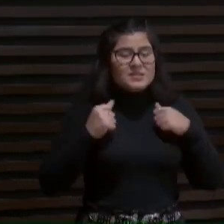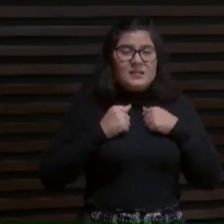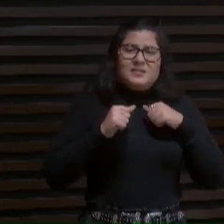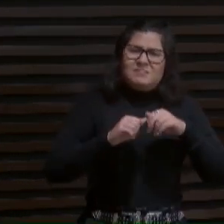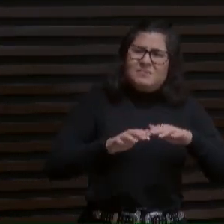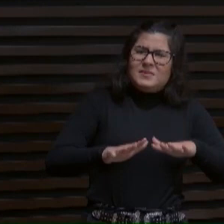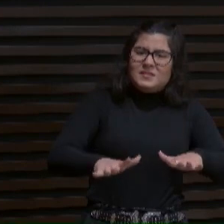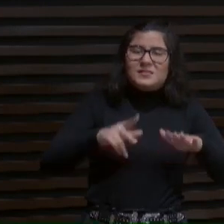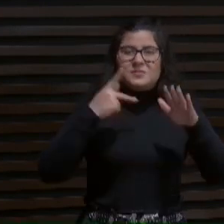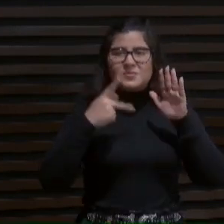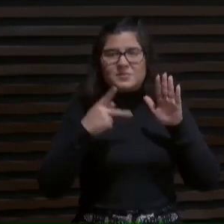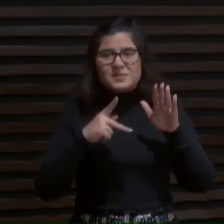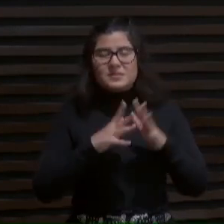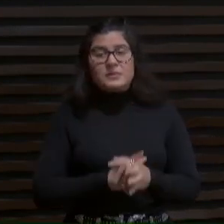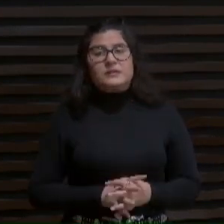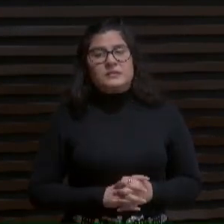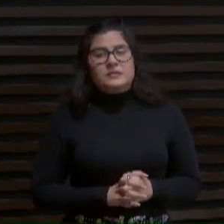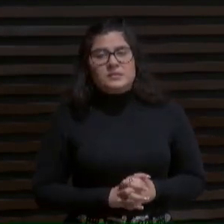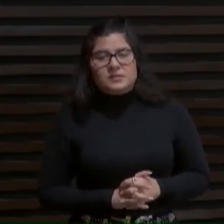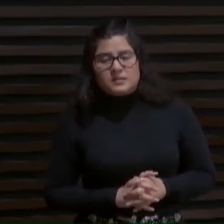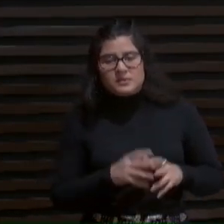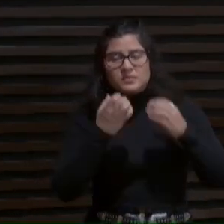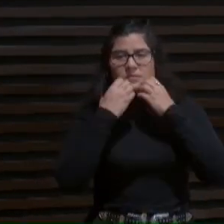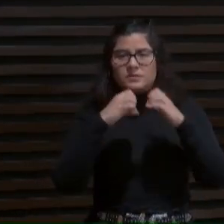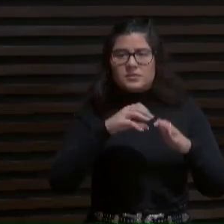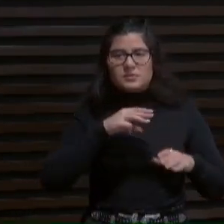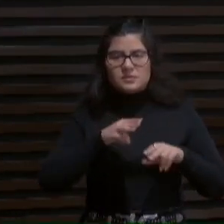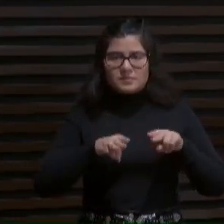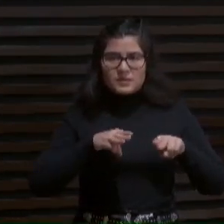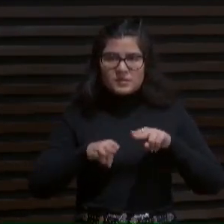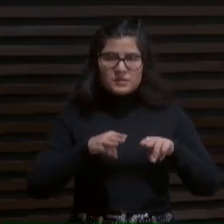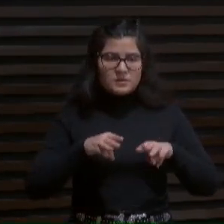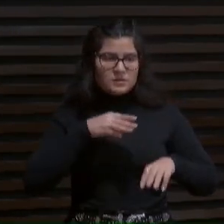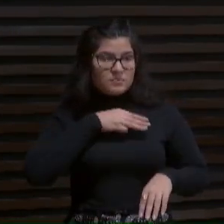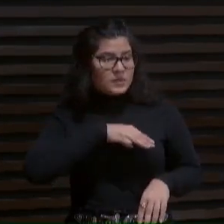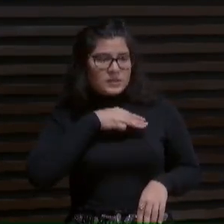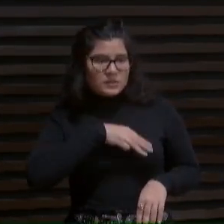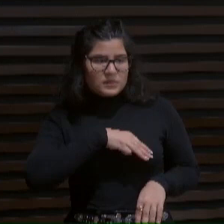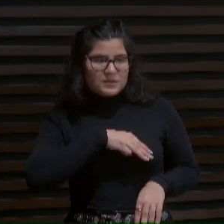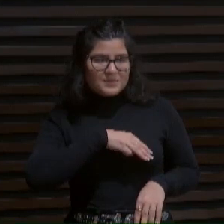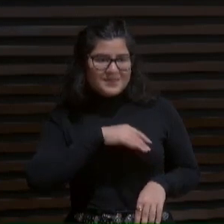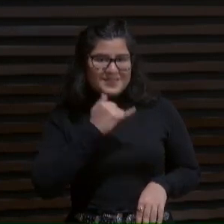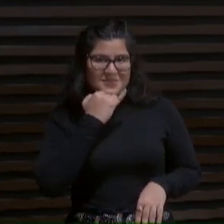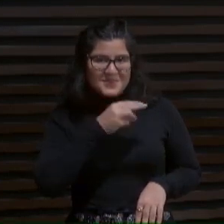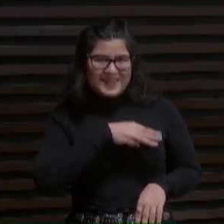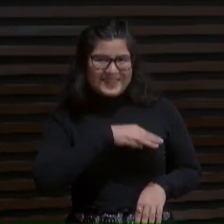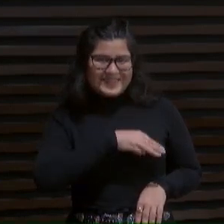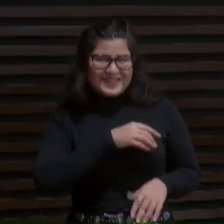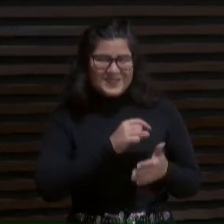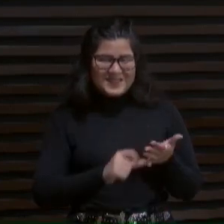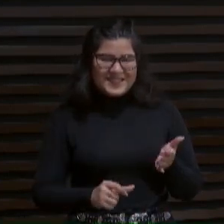terra. Veja, por exemplo, o que ele mesmo disse no Evangelho de Mateus, capítulo 5, versículo 5. Bem-aventurados